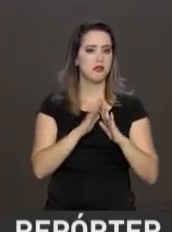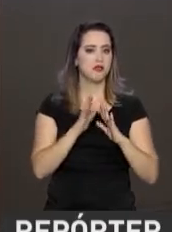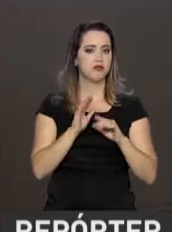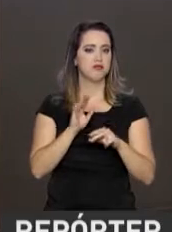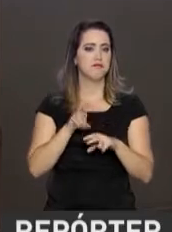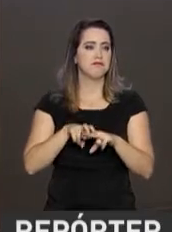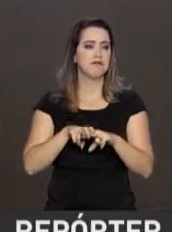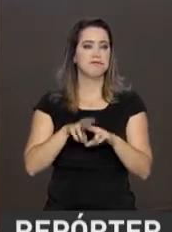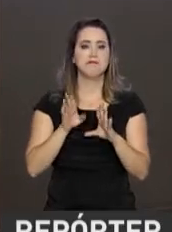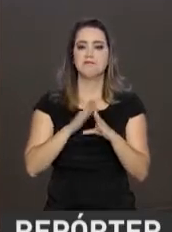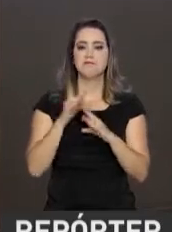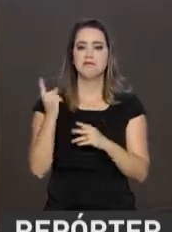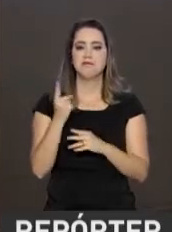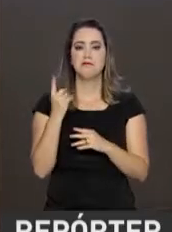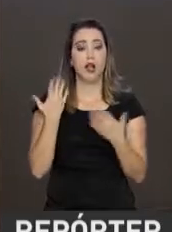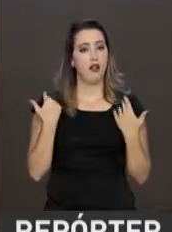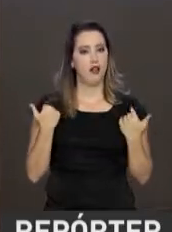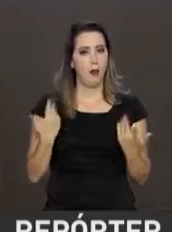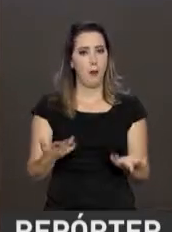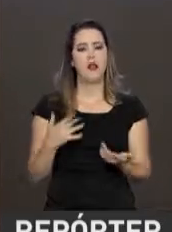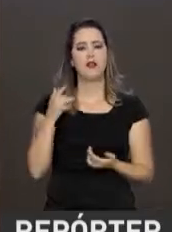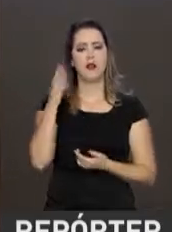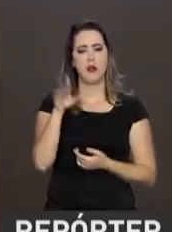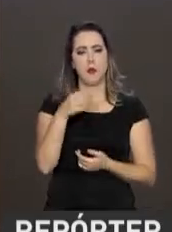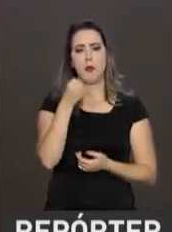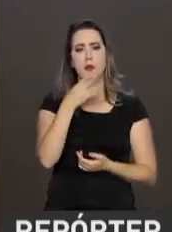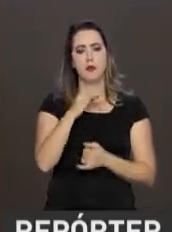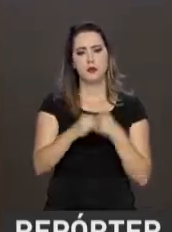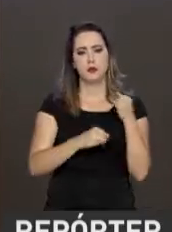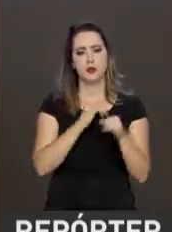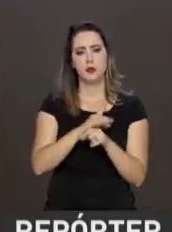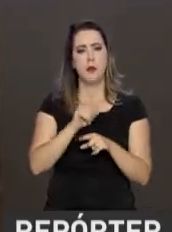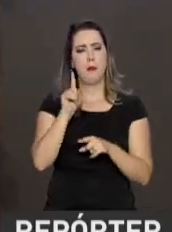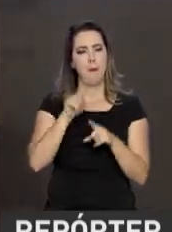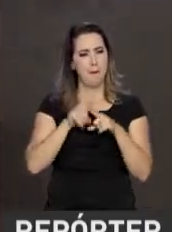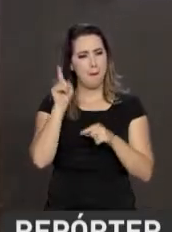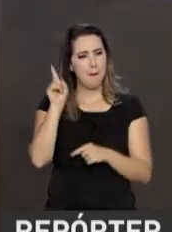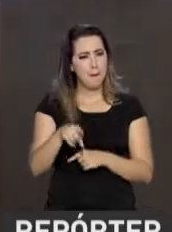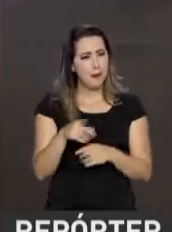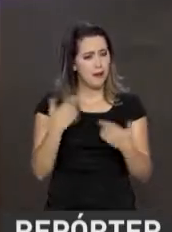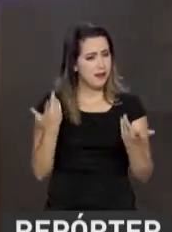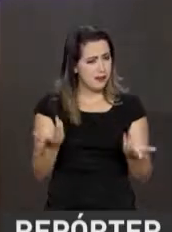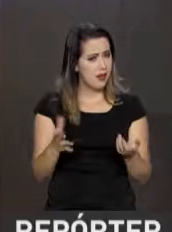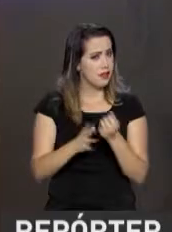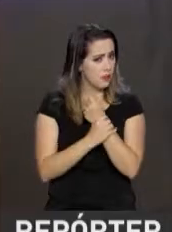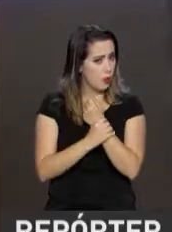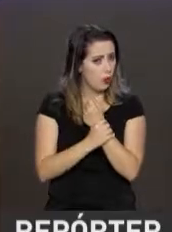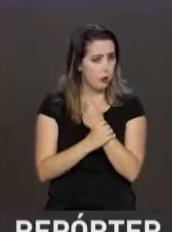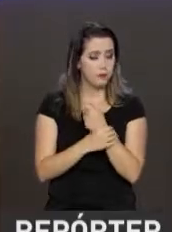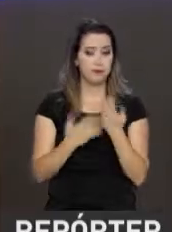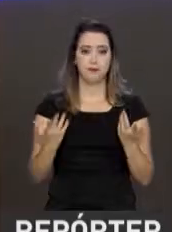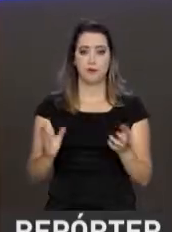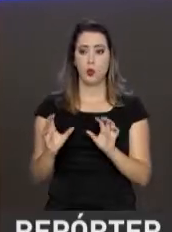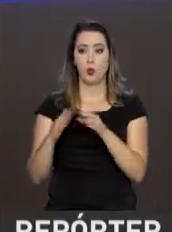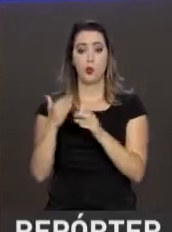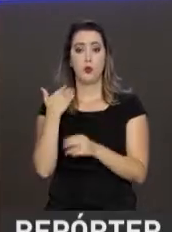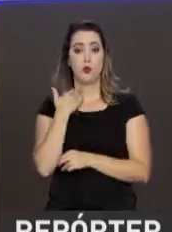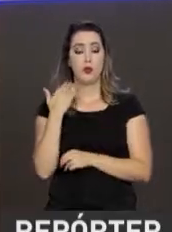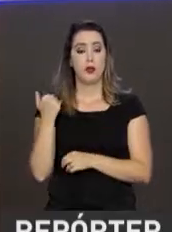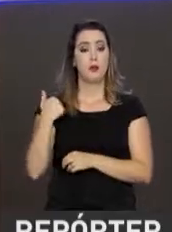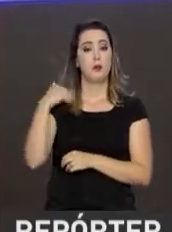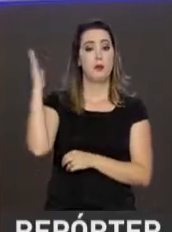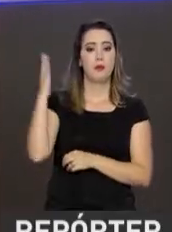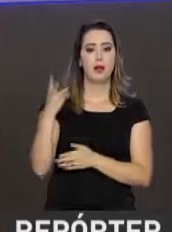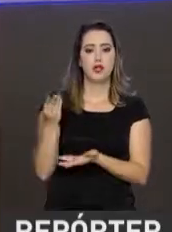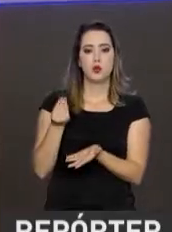de quem está online mas será que a internet é realmente segura um estudo revela que o setor bancário é um dos que